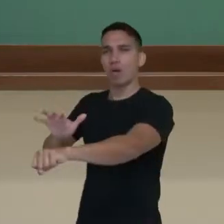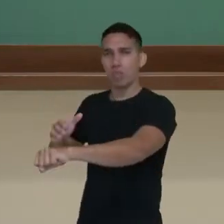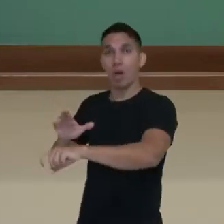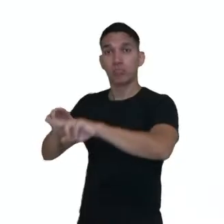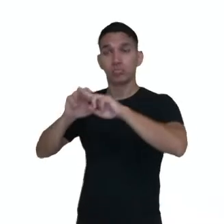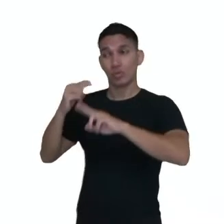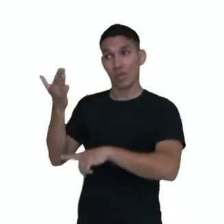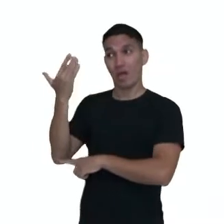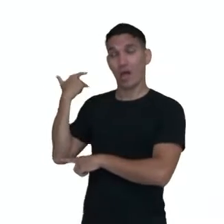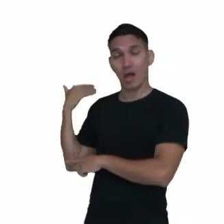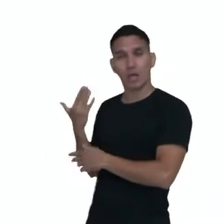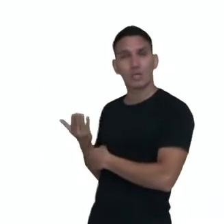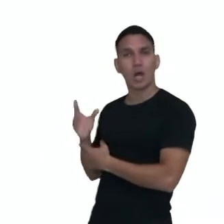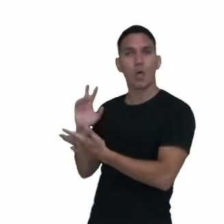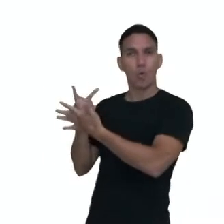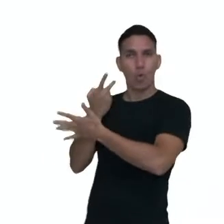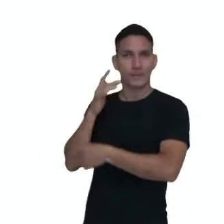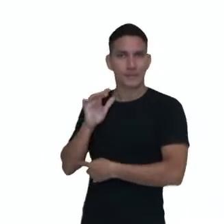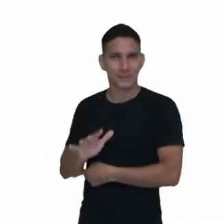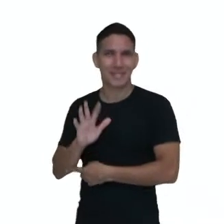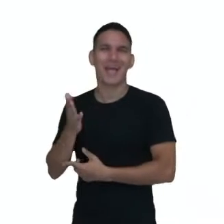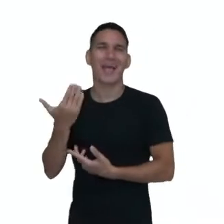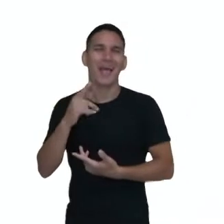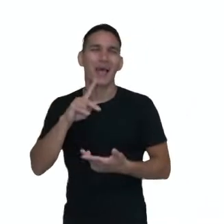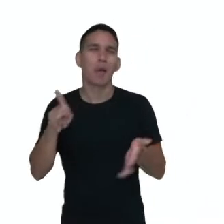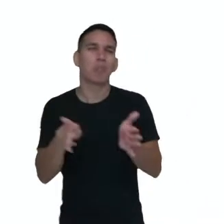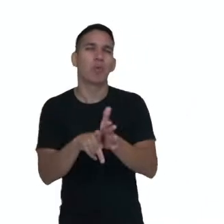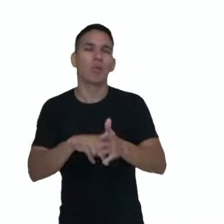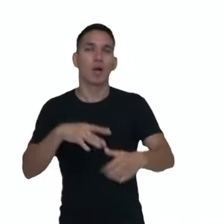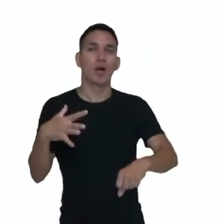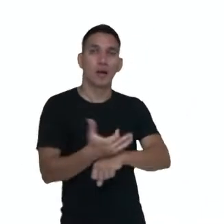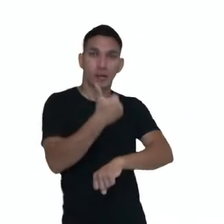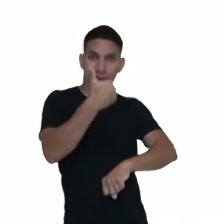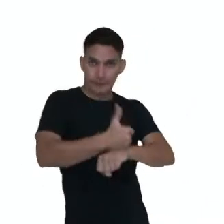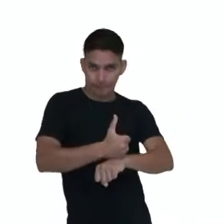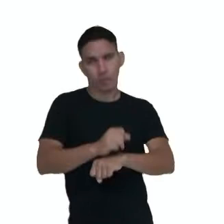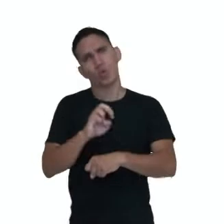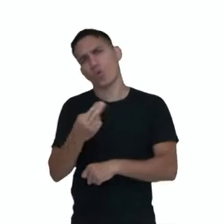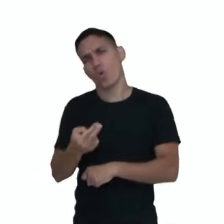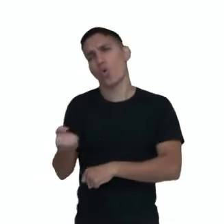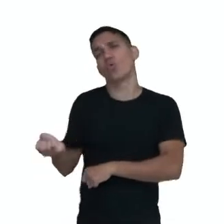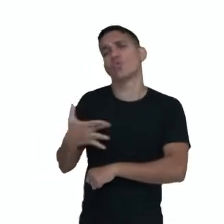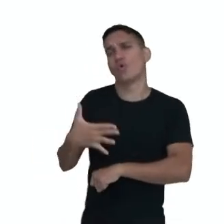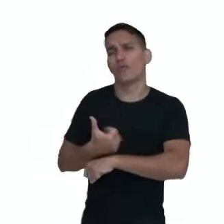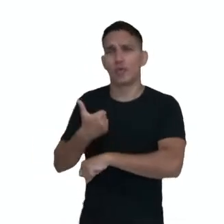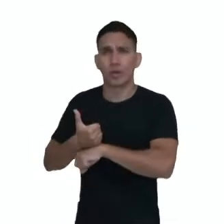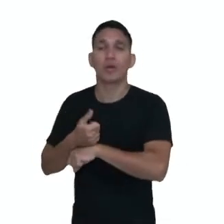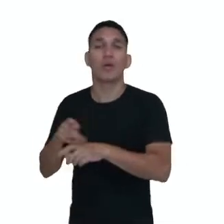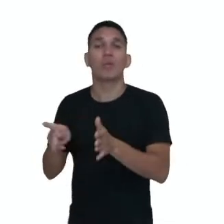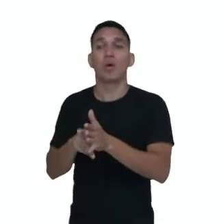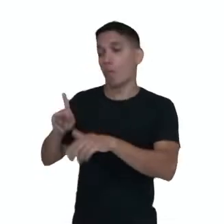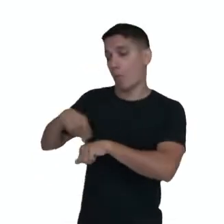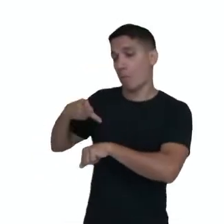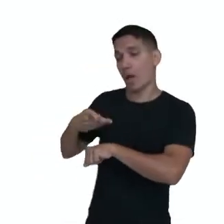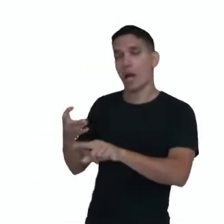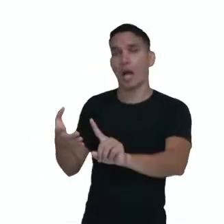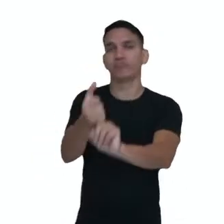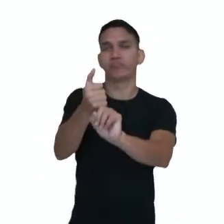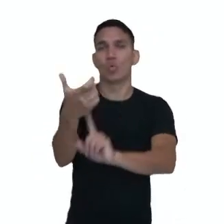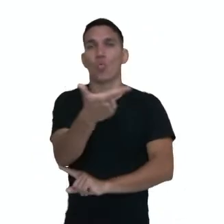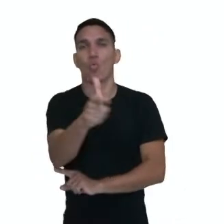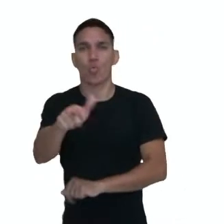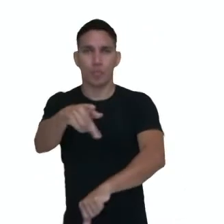era exercida com o colonialismo, né, ou o neocolonialismo, e um país dominar um outro, né,